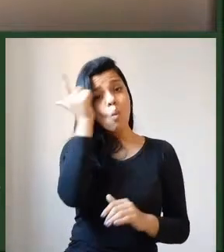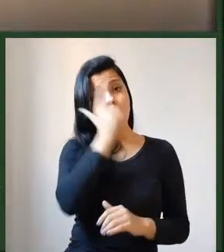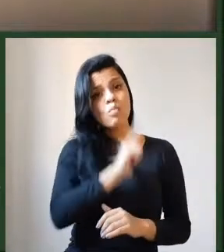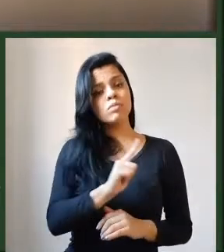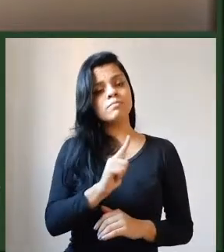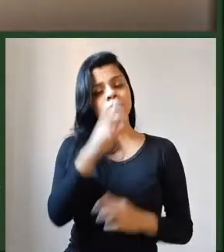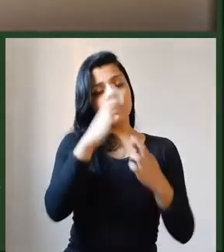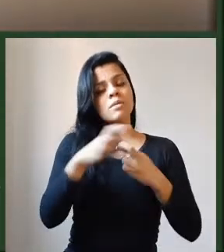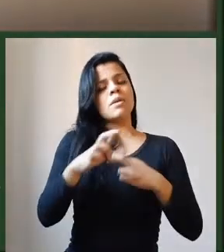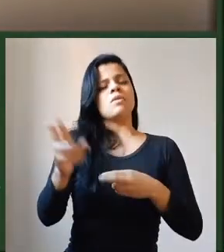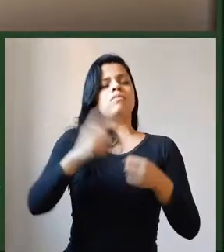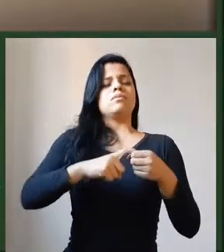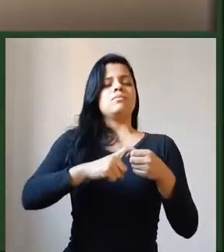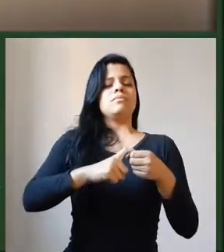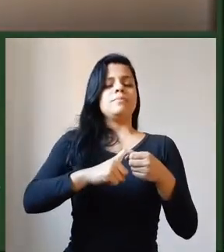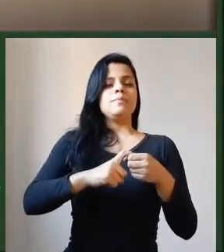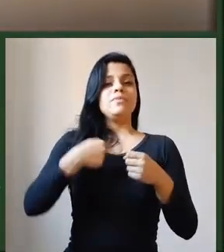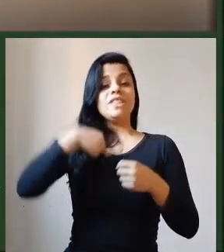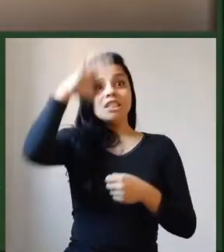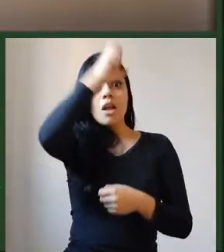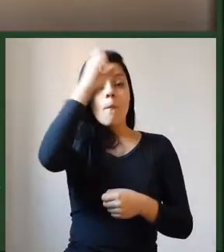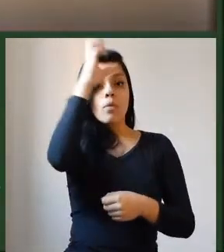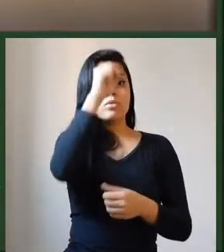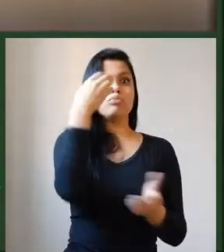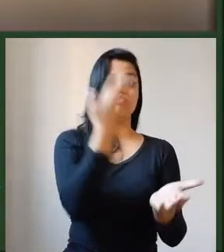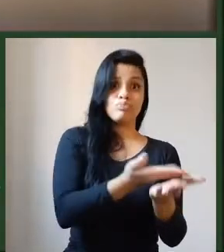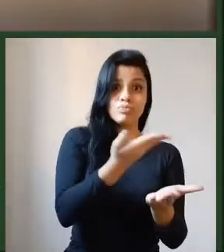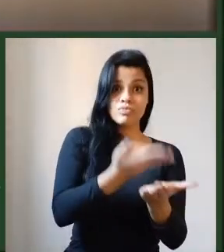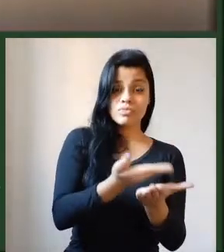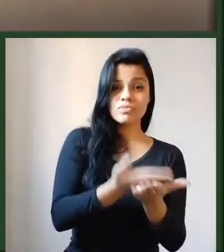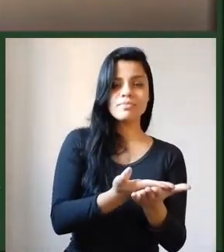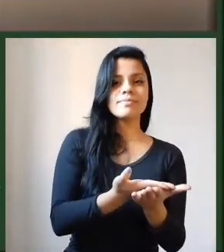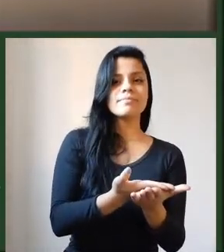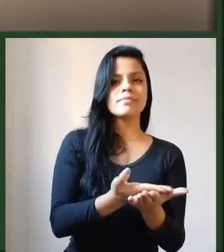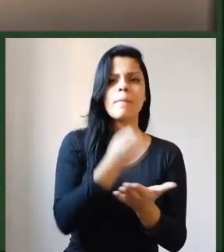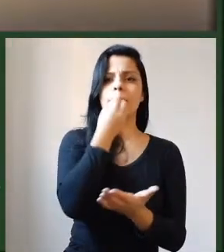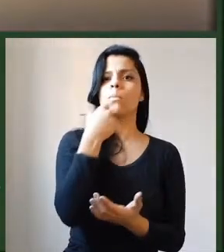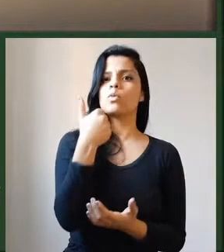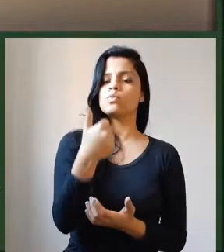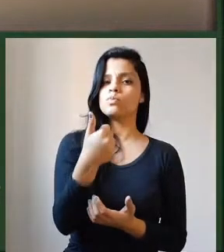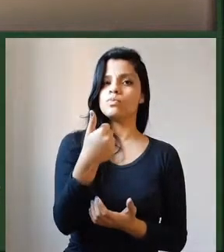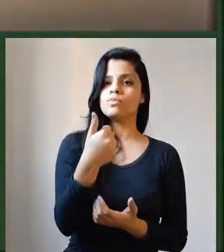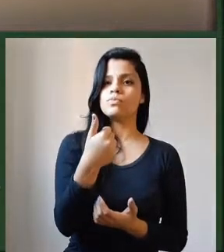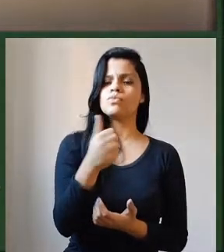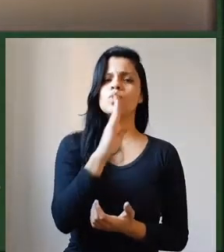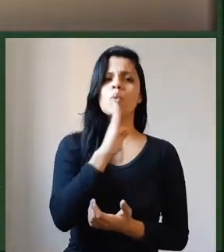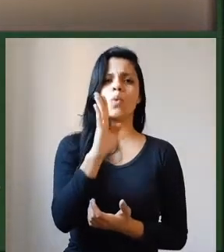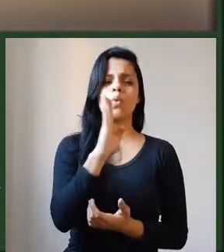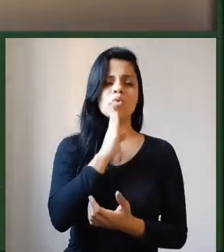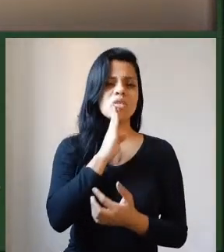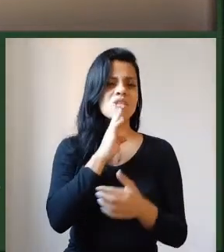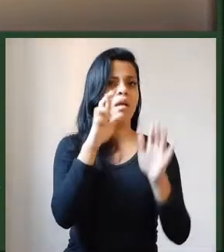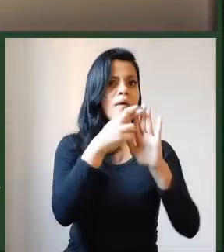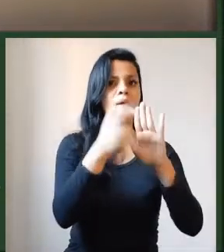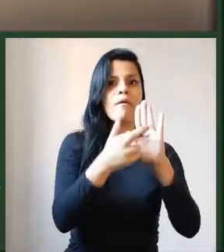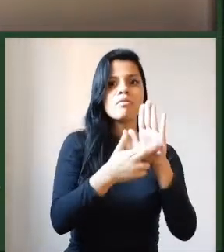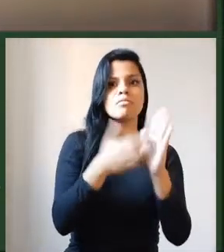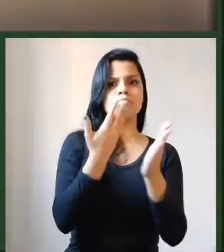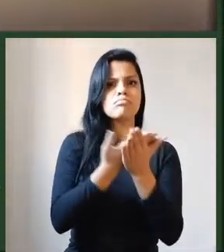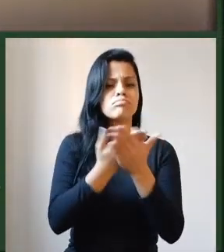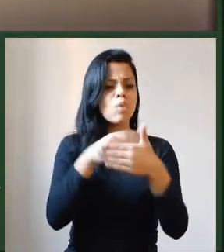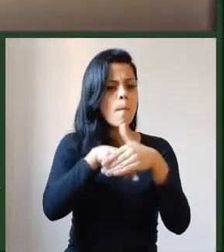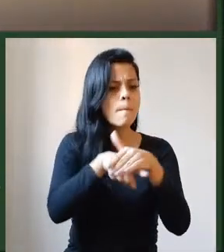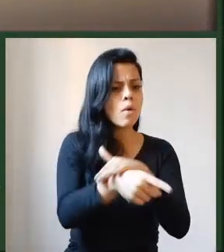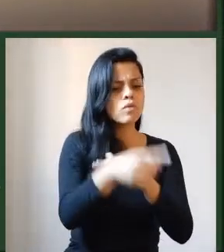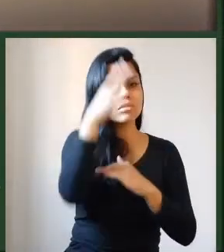coisa, comecei a ver vários protocolos, enfim, para aprender. Depois isso começou a ser um pouco deletério, sabe? Você